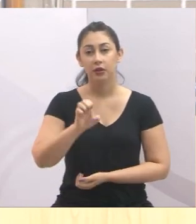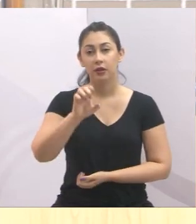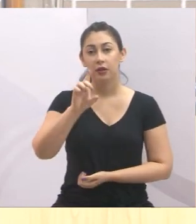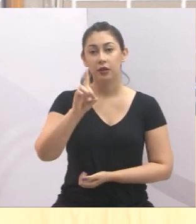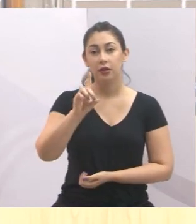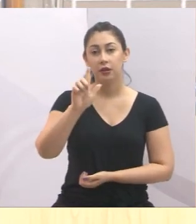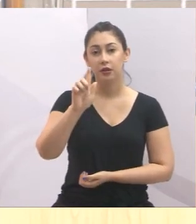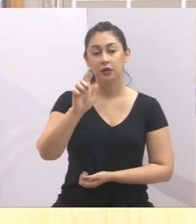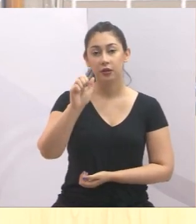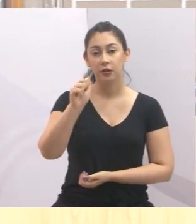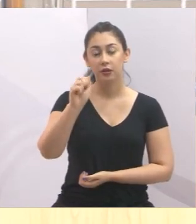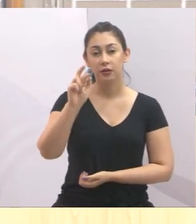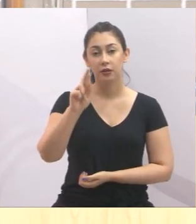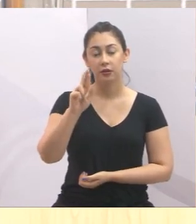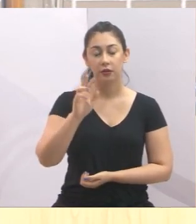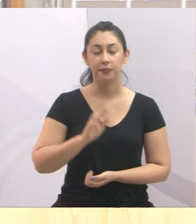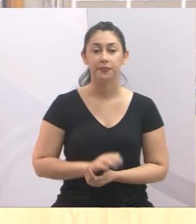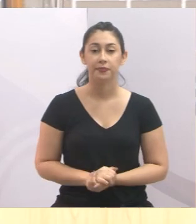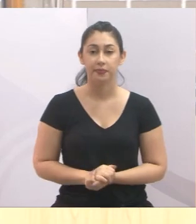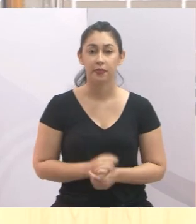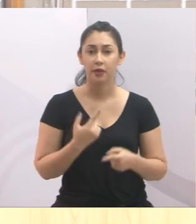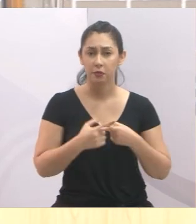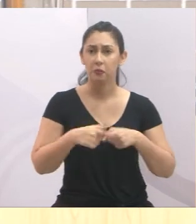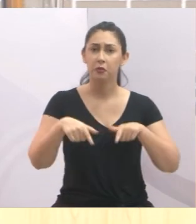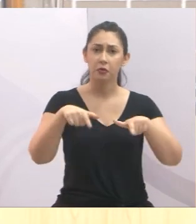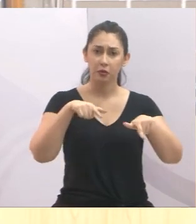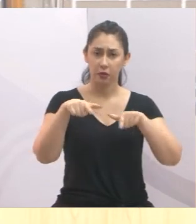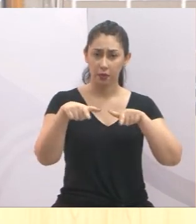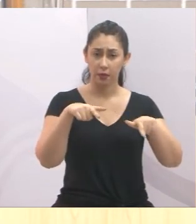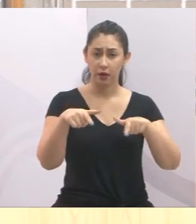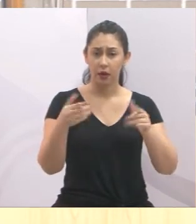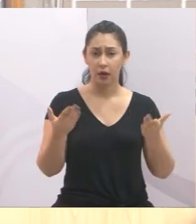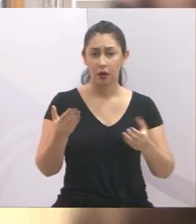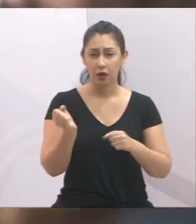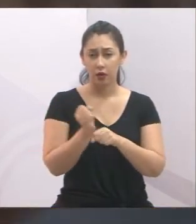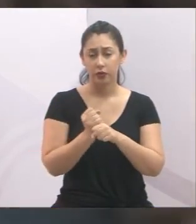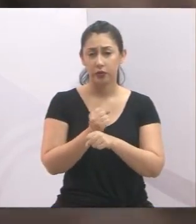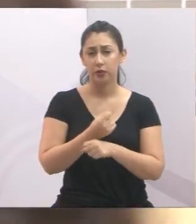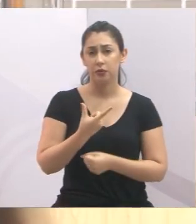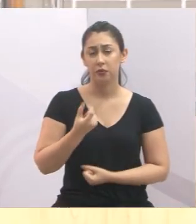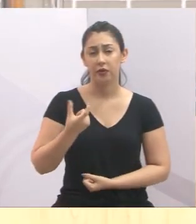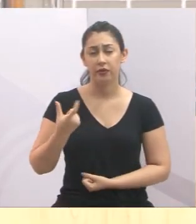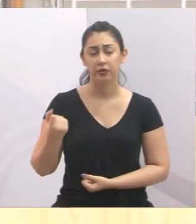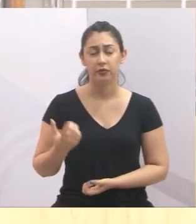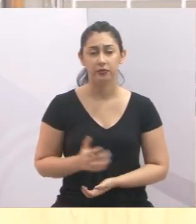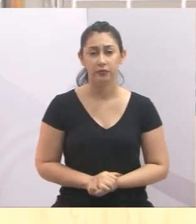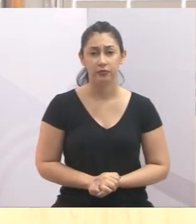Takashi Sasaki, pelos serviços prestados no ano de 2020.